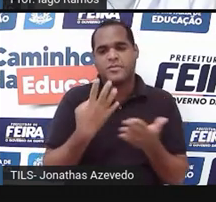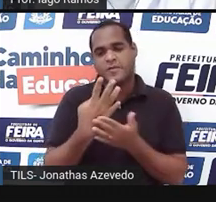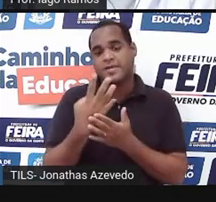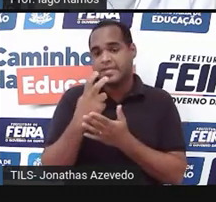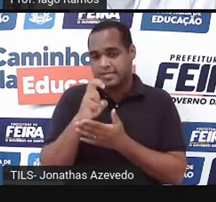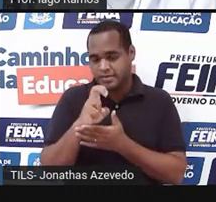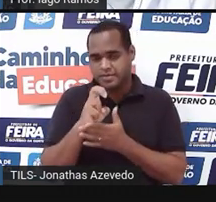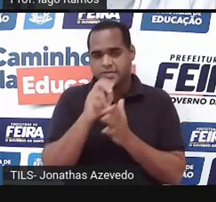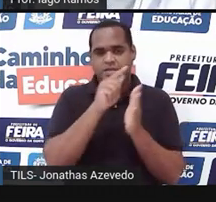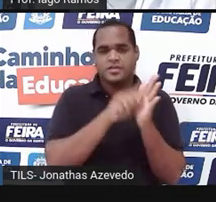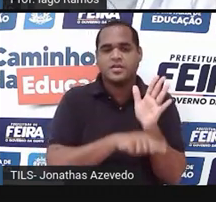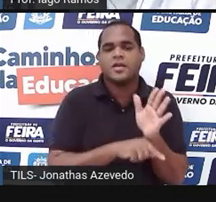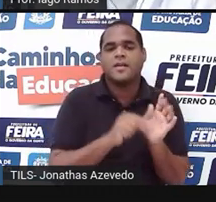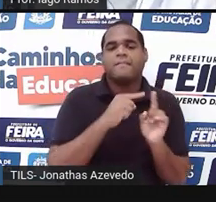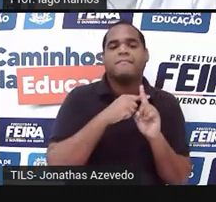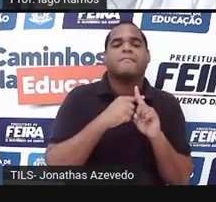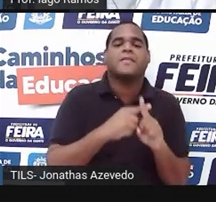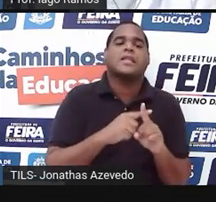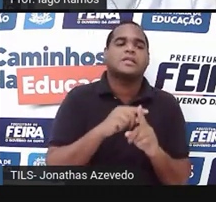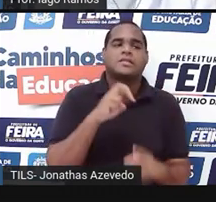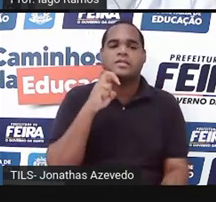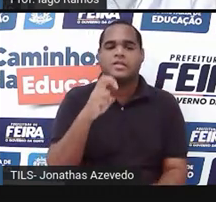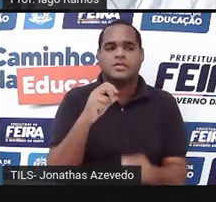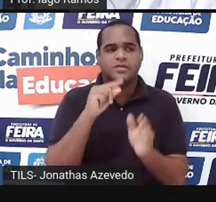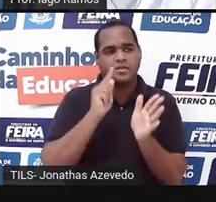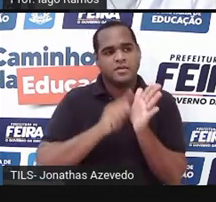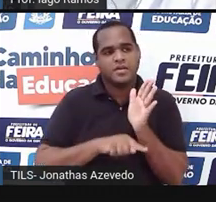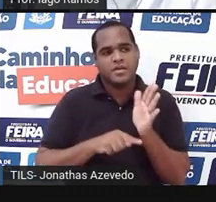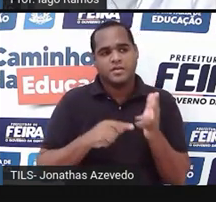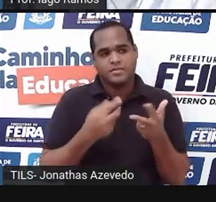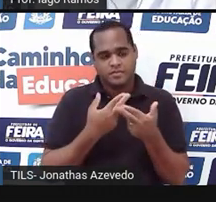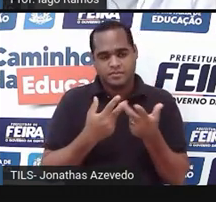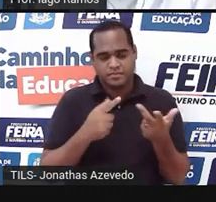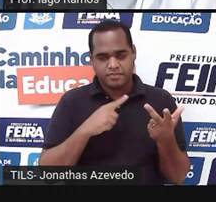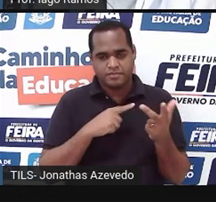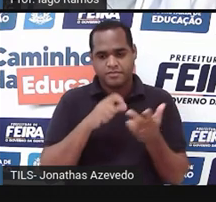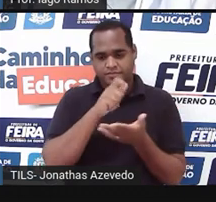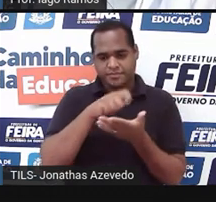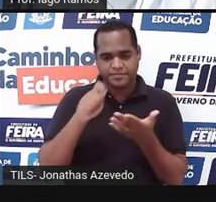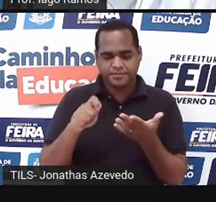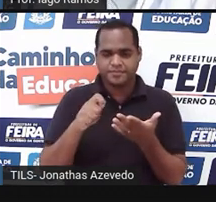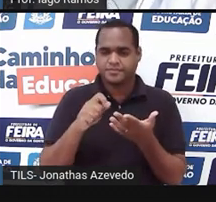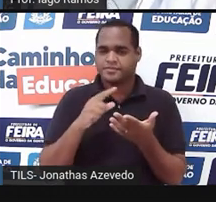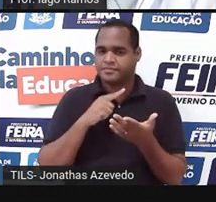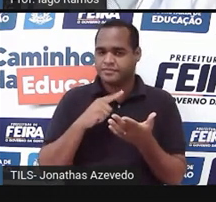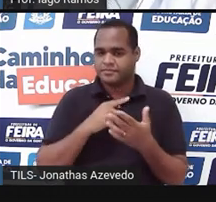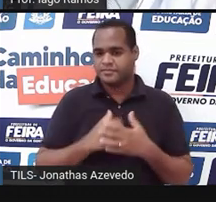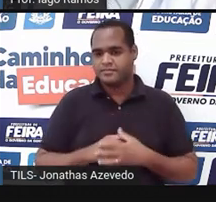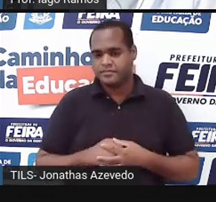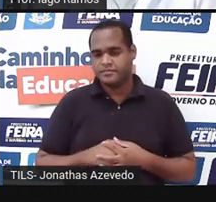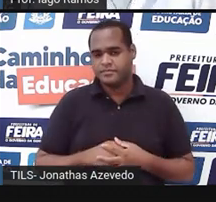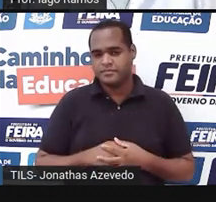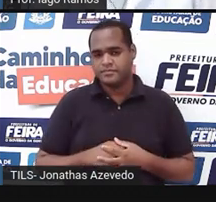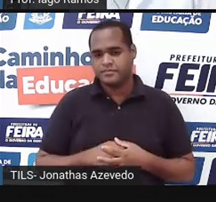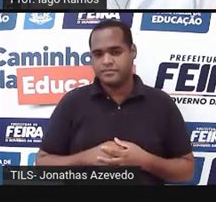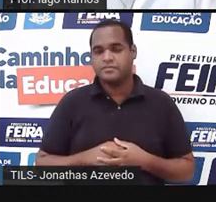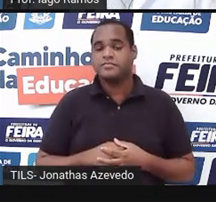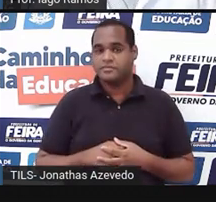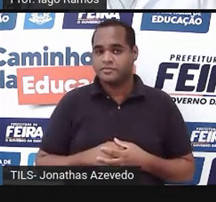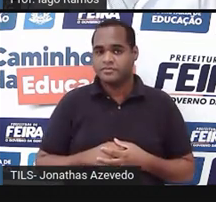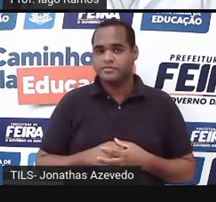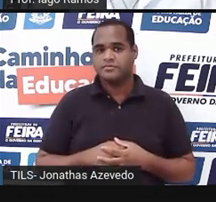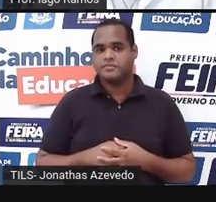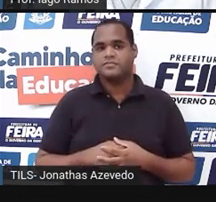negativo mais cinco negativo como eu tô escrevendo ali na tela e aí pensa em dívidas